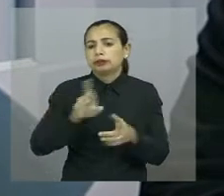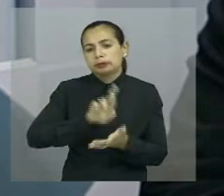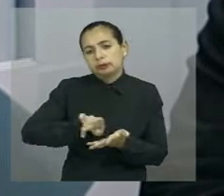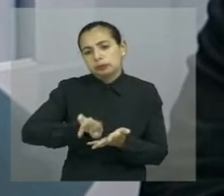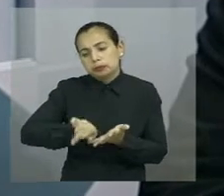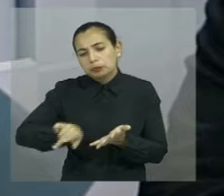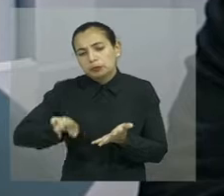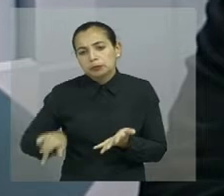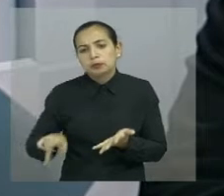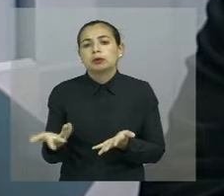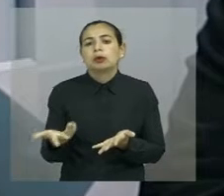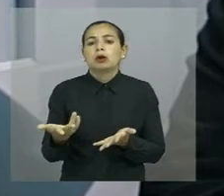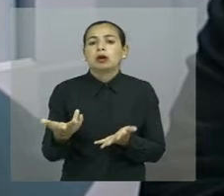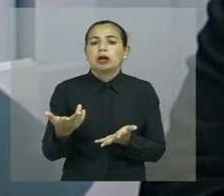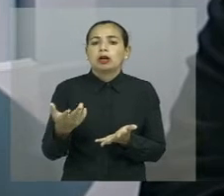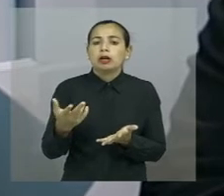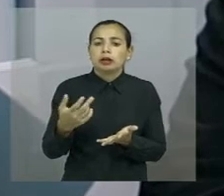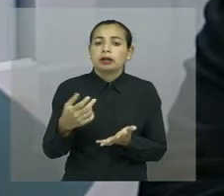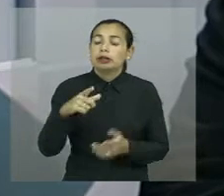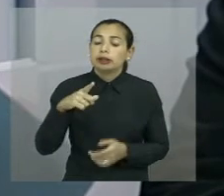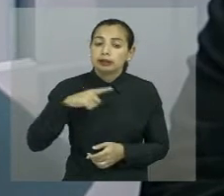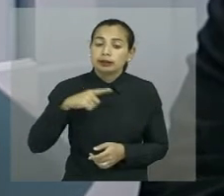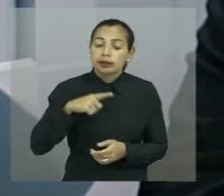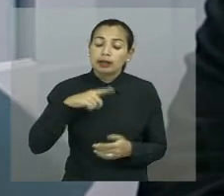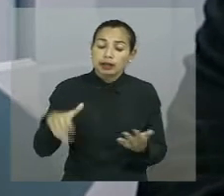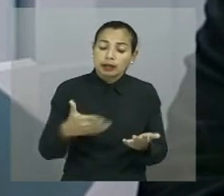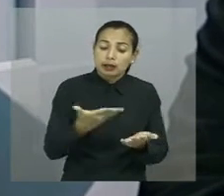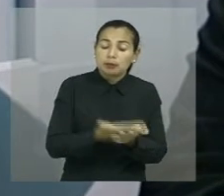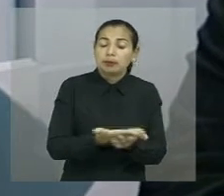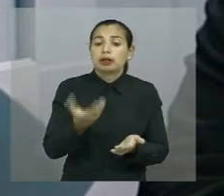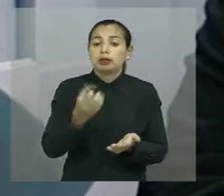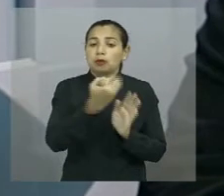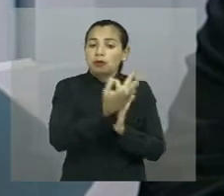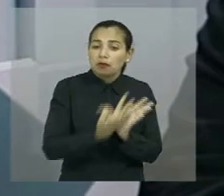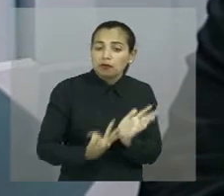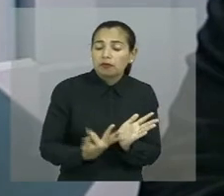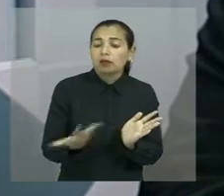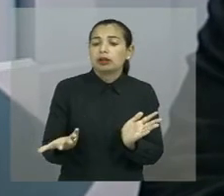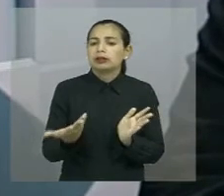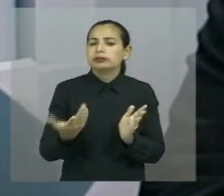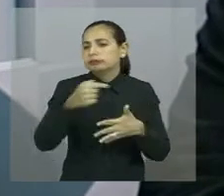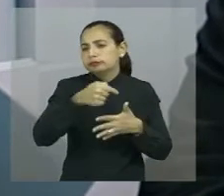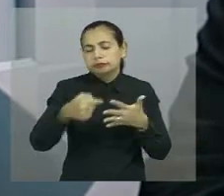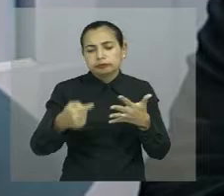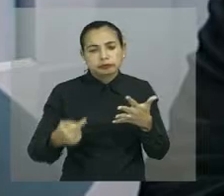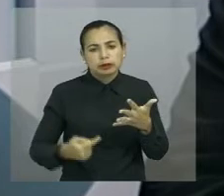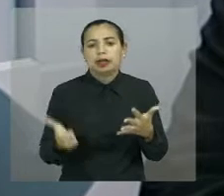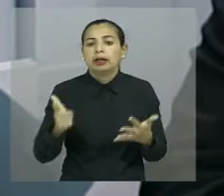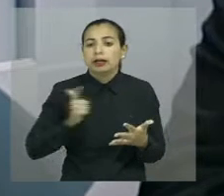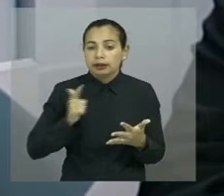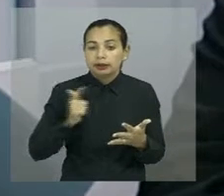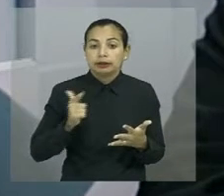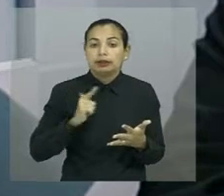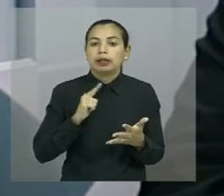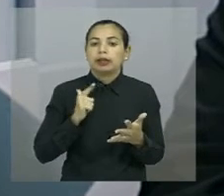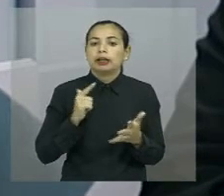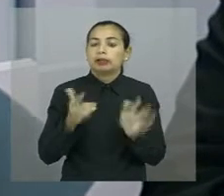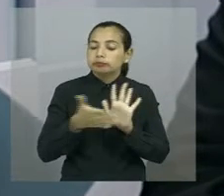projetos de resolução, indicações e requerimentos e ofícios, então, que foram apreciados na Câmara. Isso aí é o